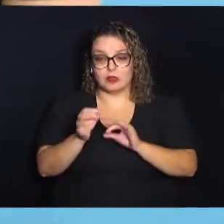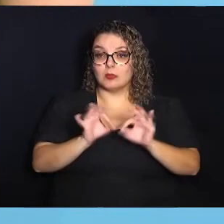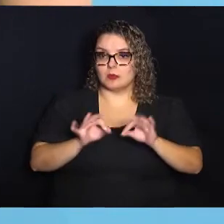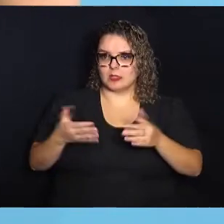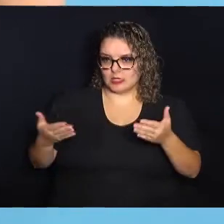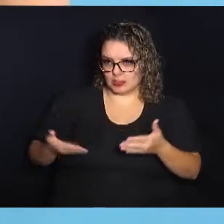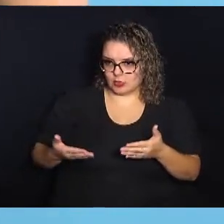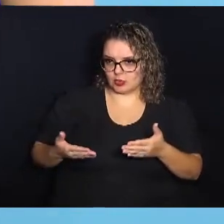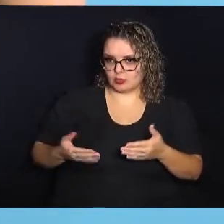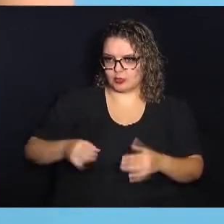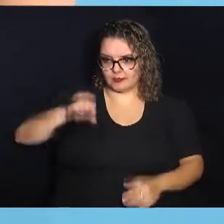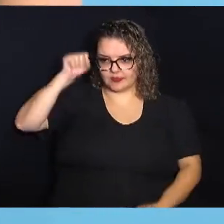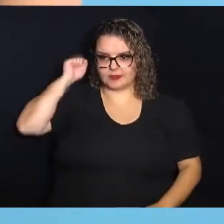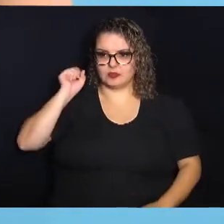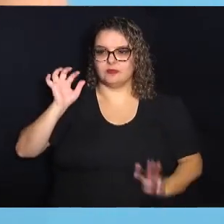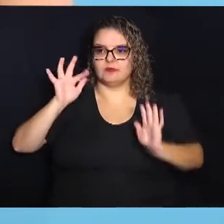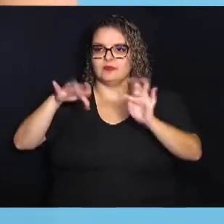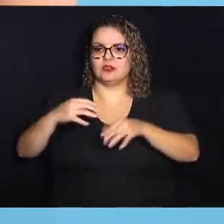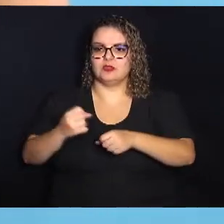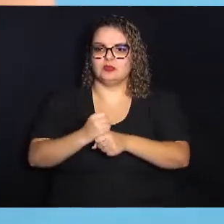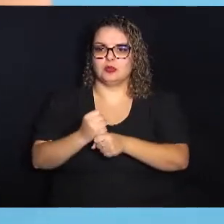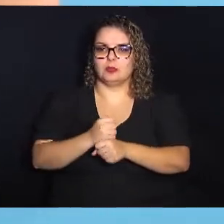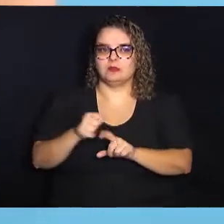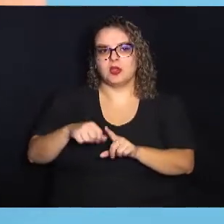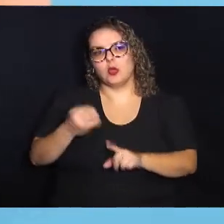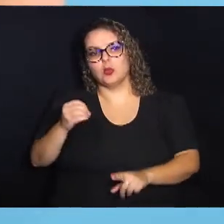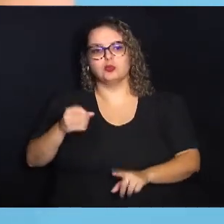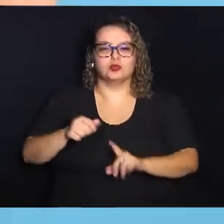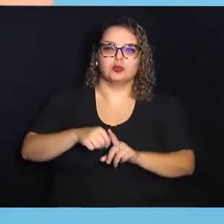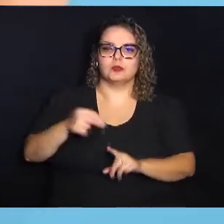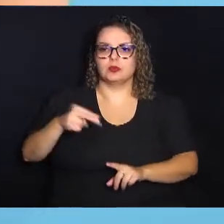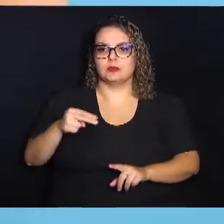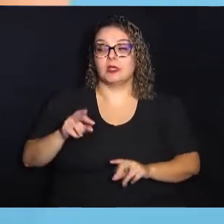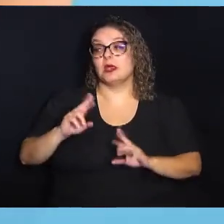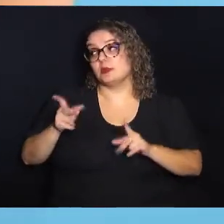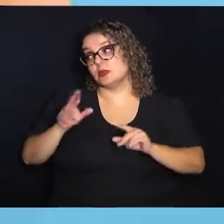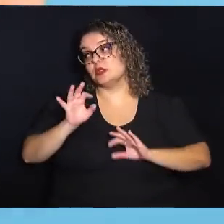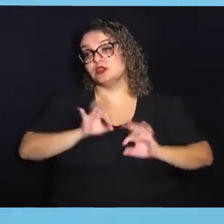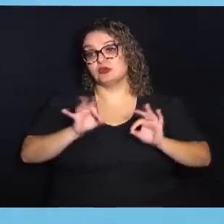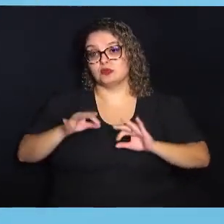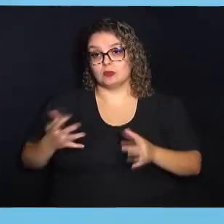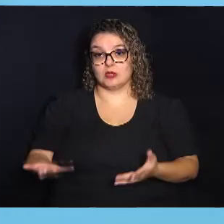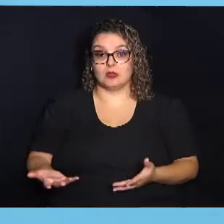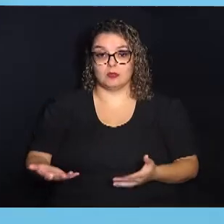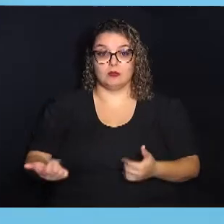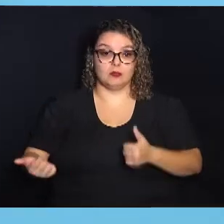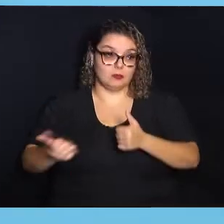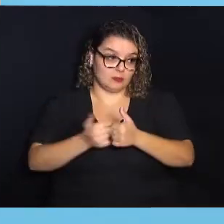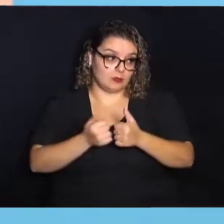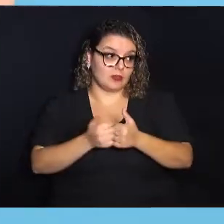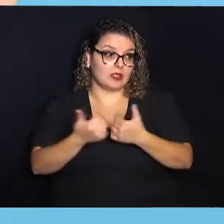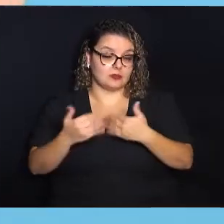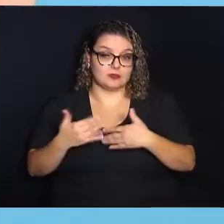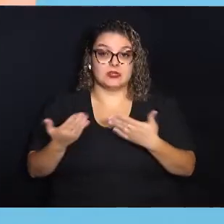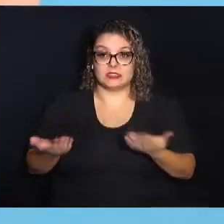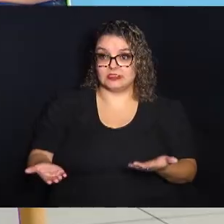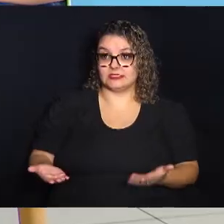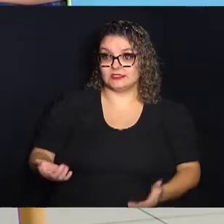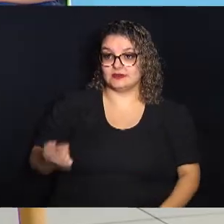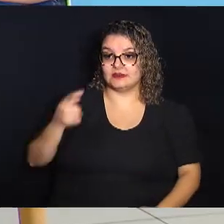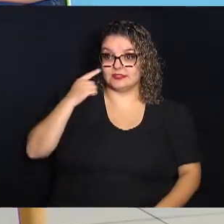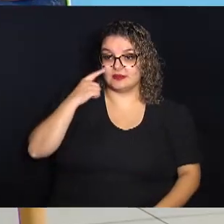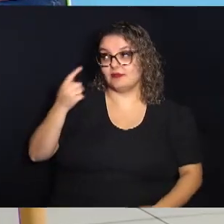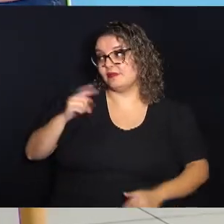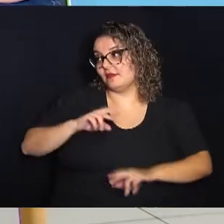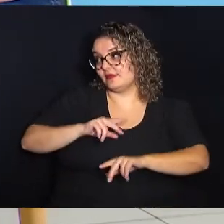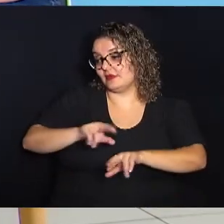né, para um vestibular que acontece lá no final do ano, em outubro, novembro, é diferente da preparação próximo às provas, né, então surge muita